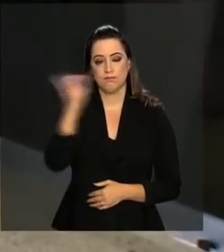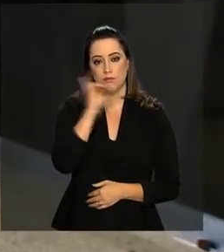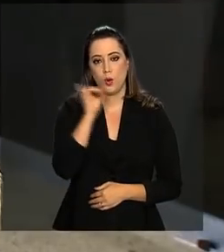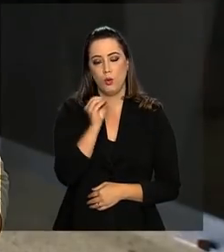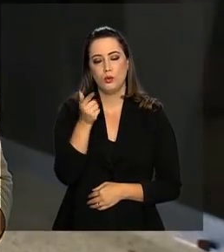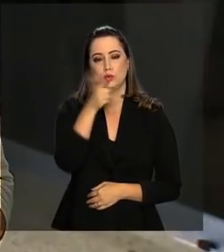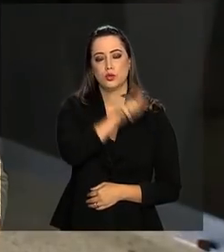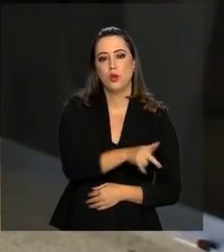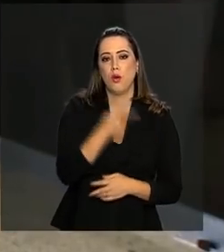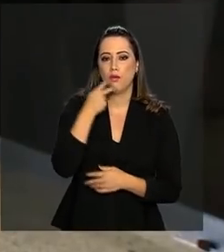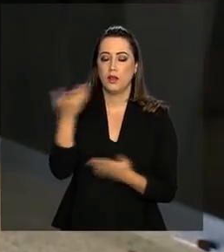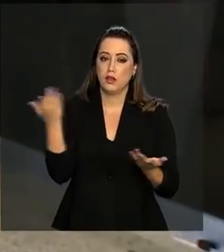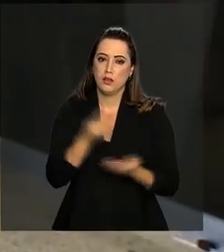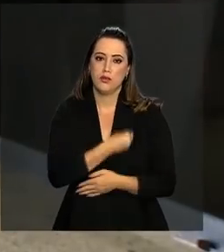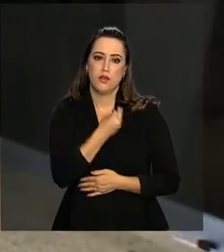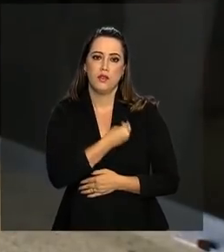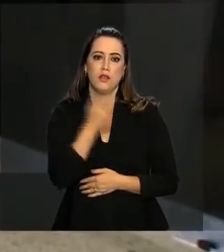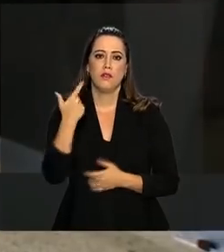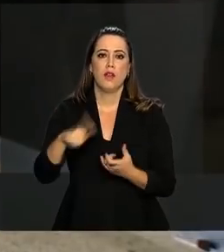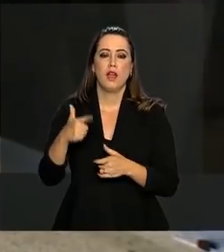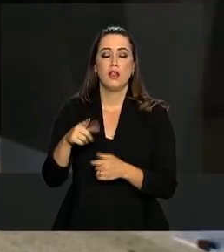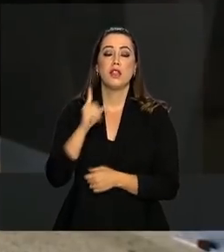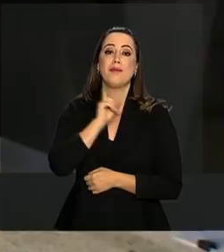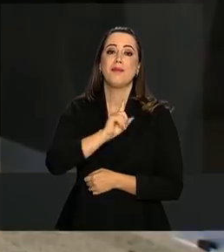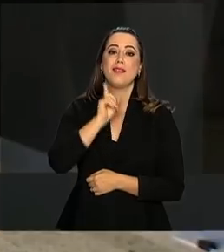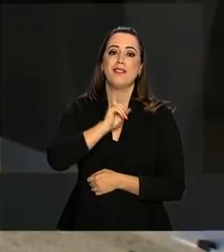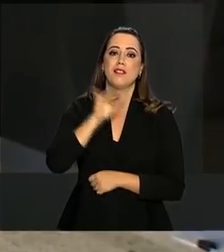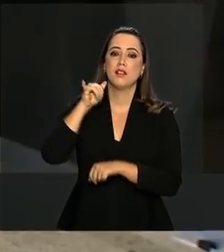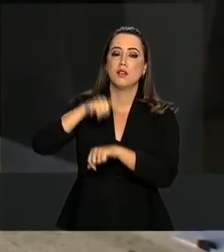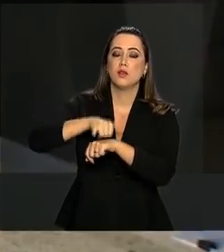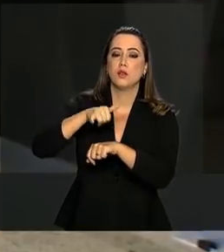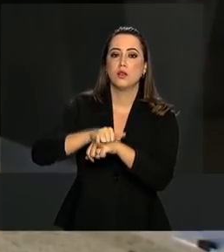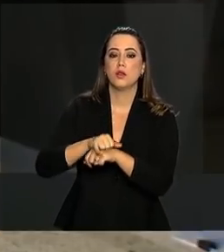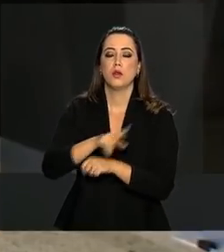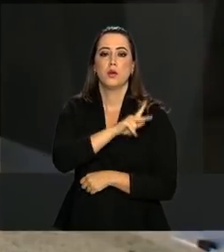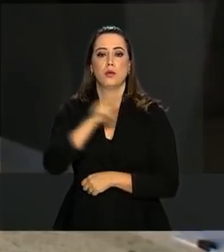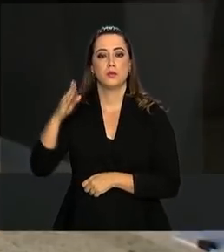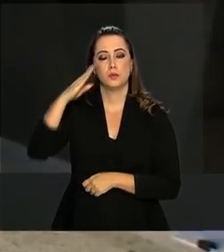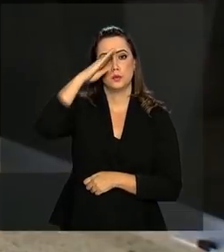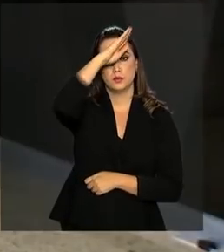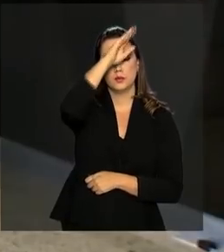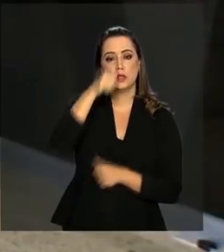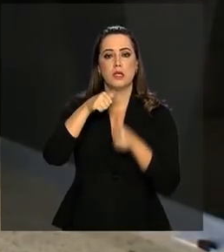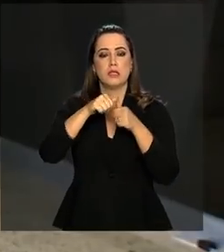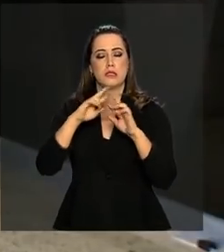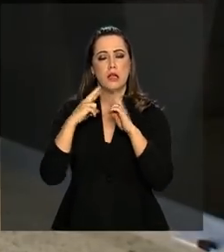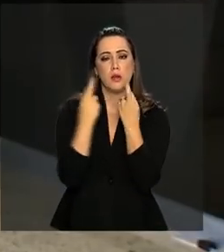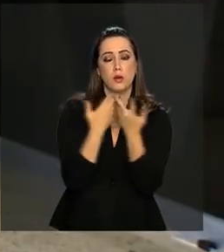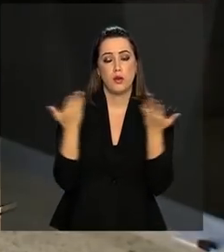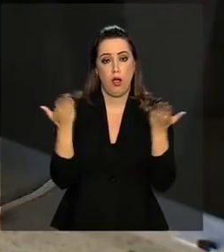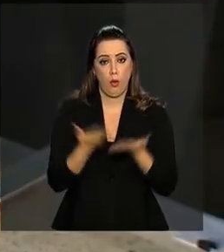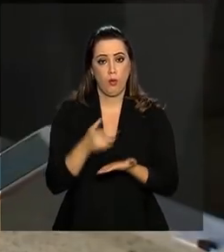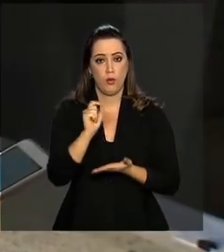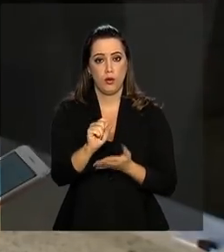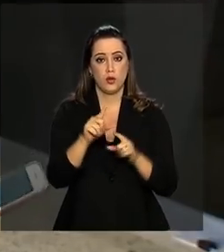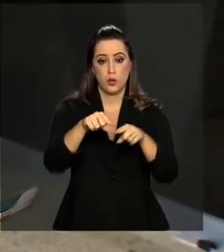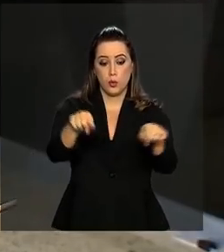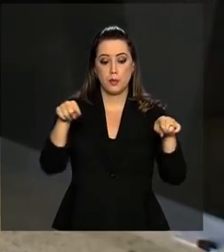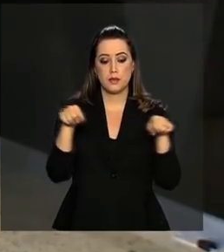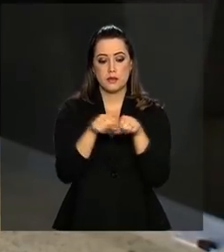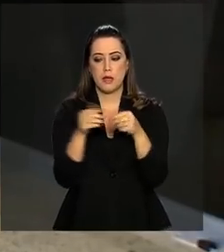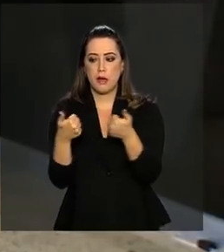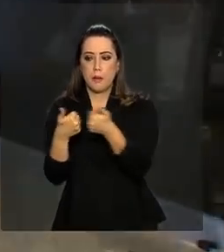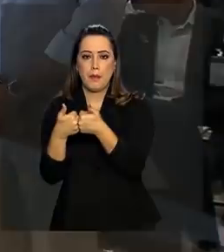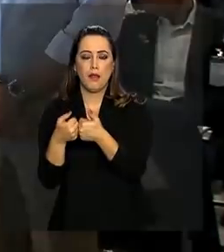Olá, voltamos a falar ao vivo aqui do aeroporto de Confins, em Minas Gerais. O presidente Jair Bolsonaro está reunido neste momento numa sala aqui